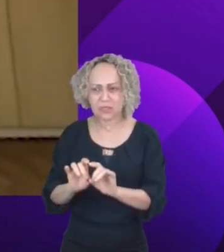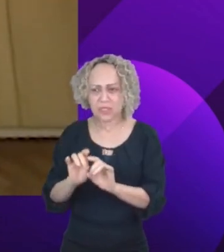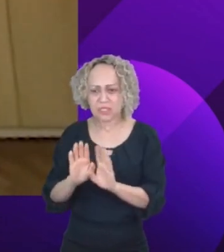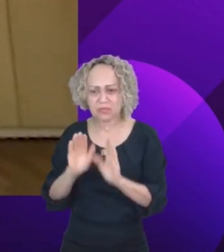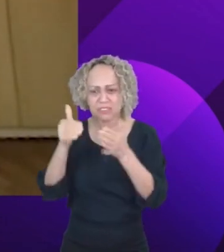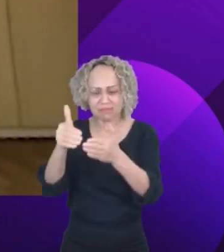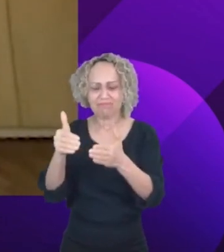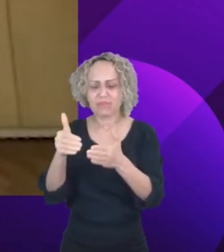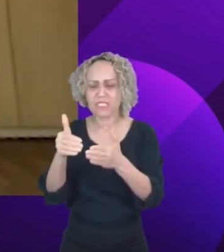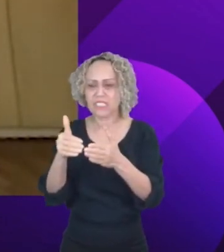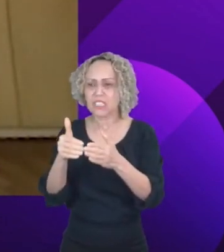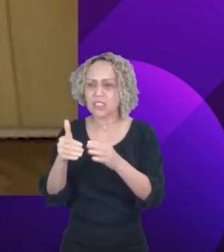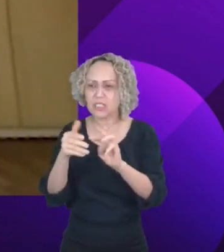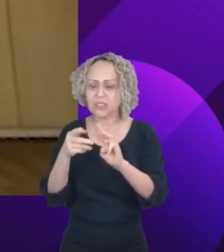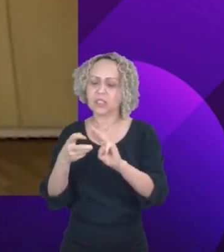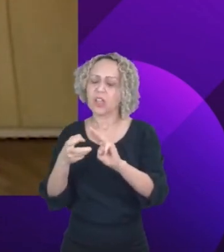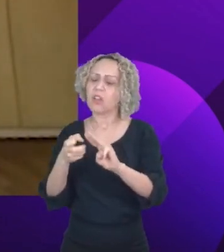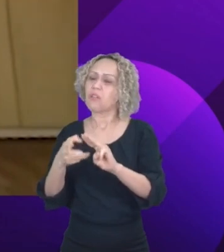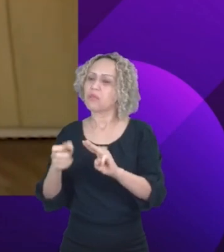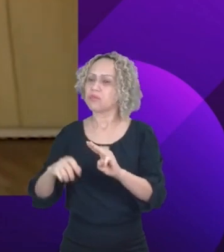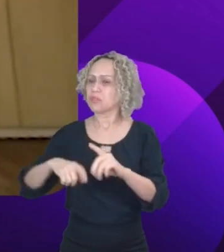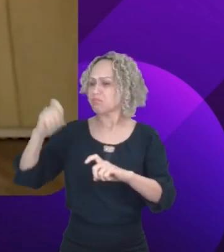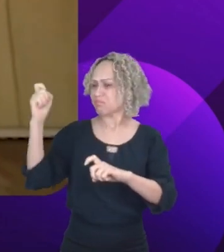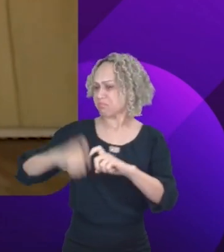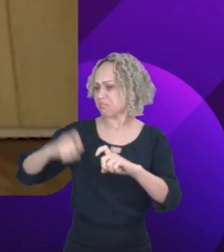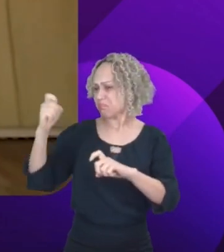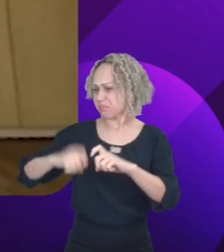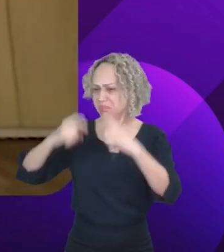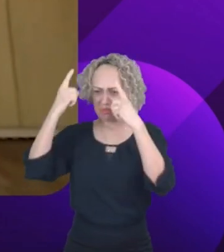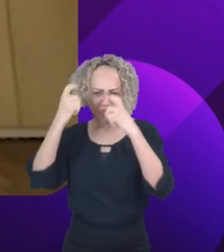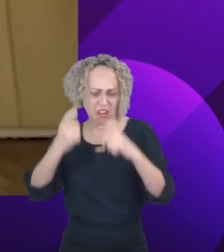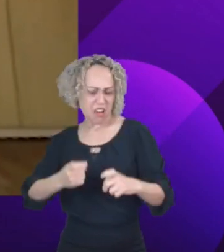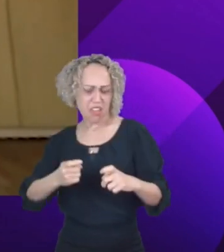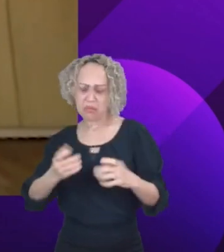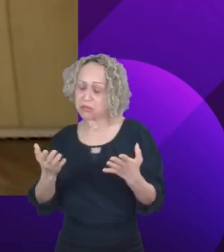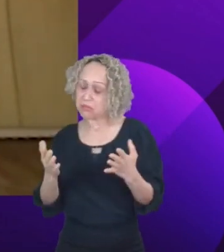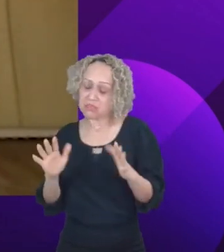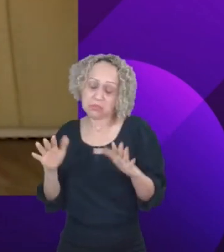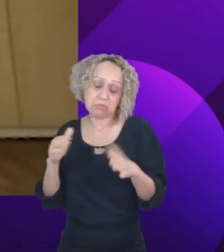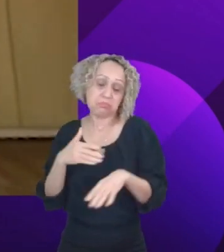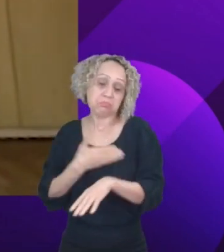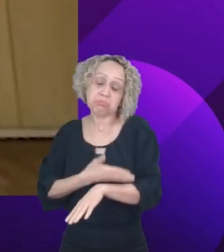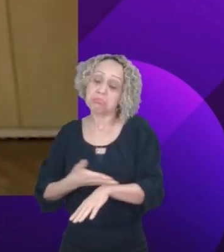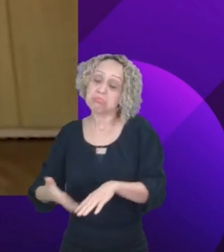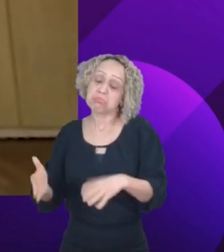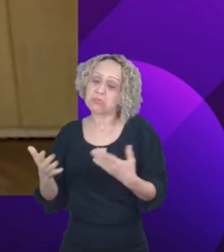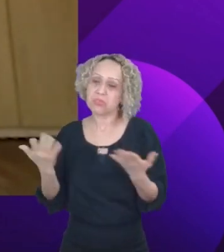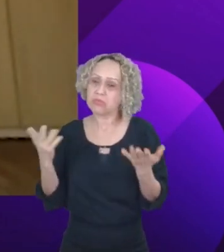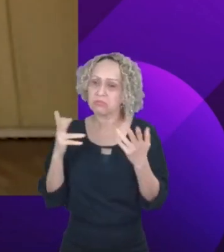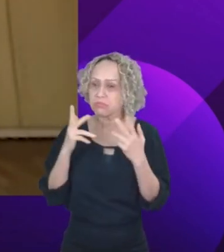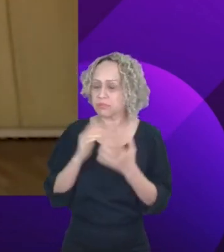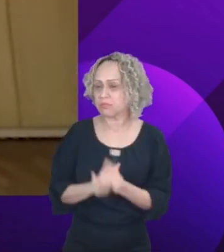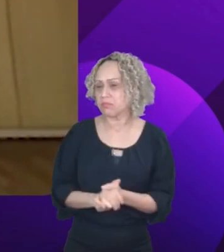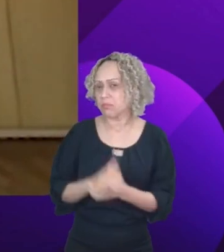até muitas vezes de visibilizar essa violência existente. Então, o que eu quero dizer com isso? A gente tem um primeiro período ali,